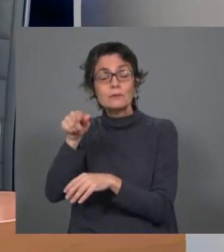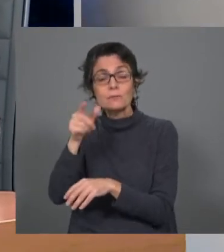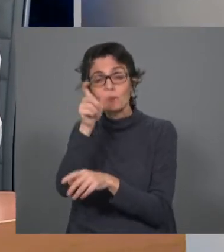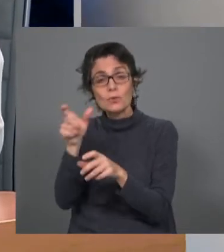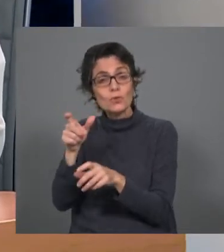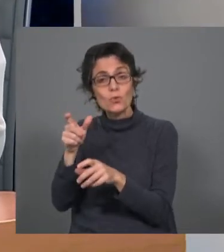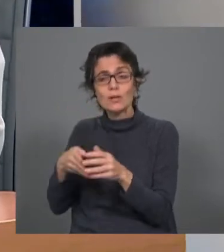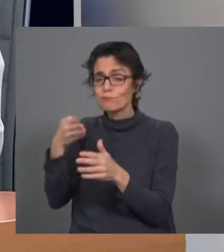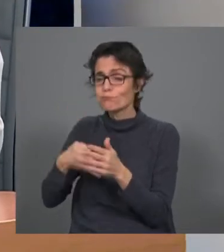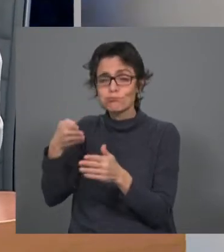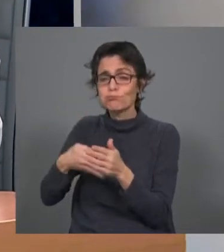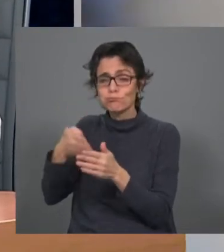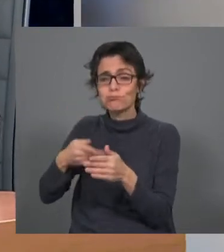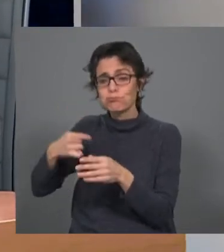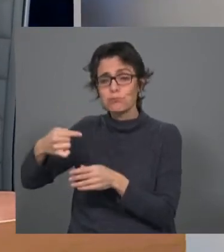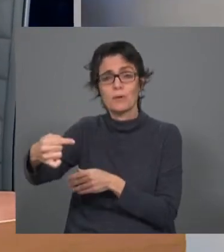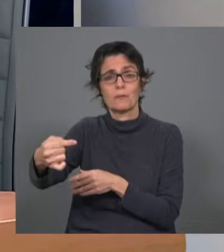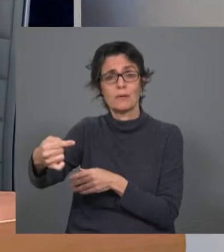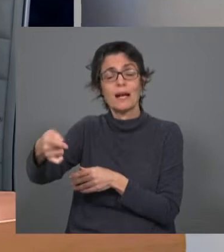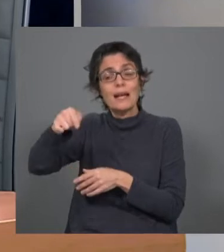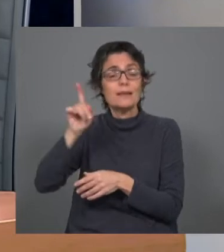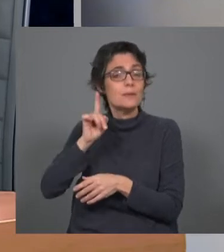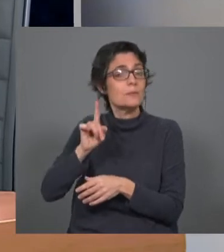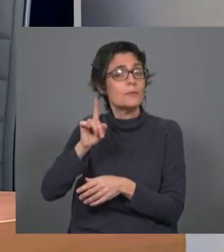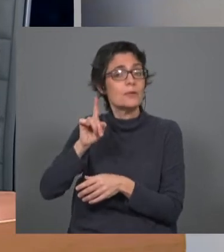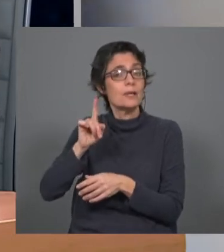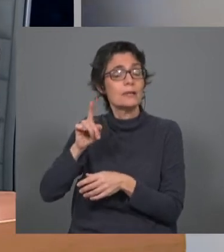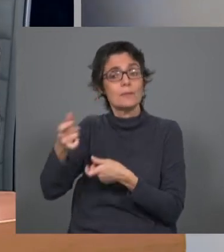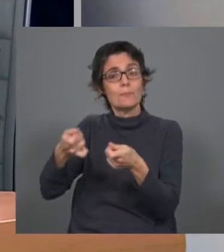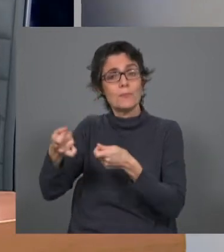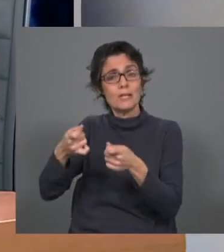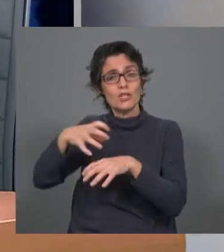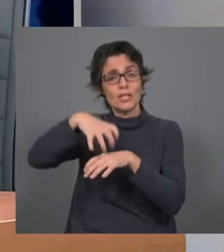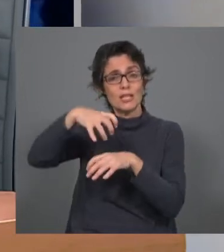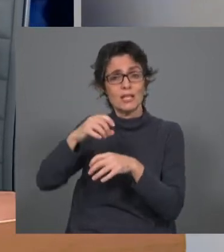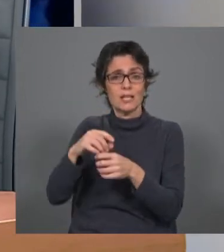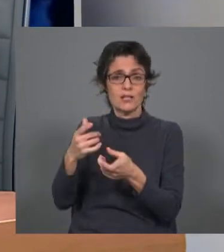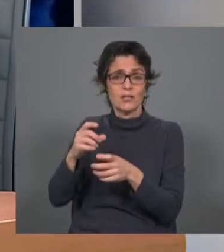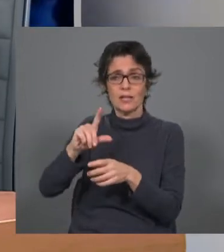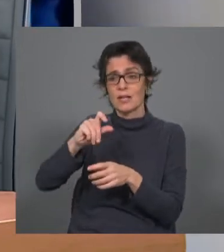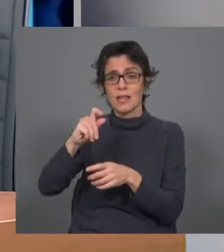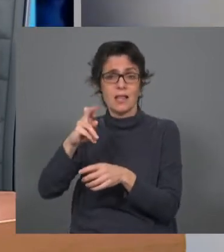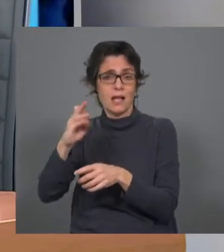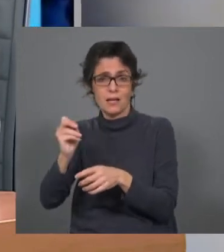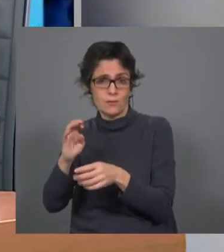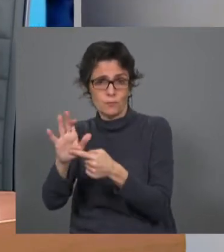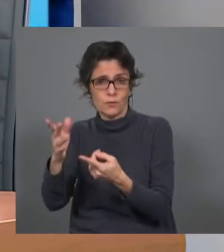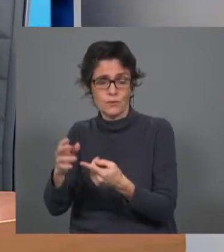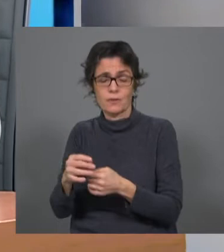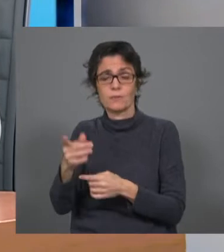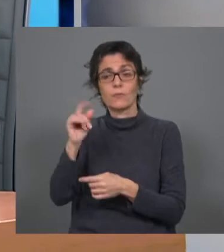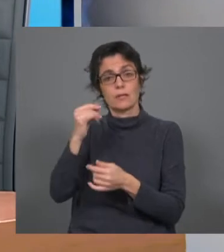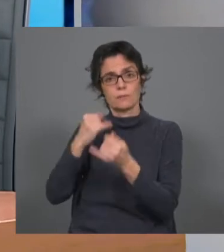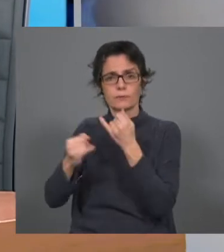são essenciais para o funcionamento das instituições e, sobretudo, para o funcionamento das instituições quando há problemas, quando